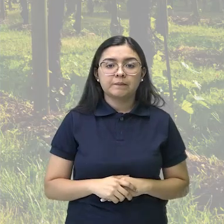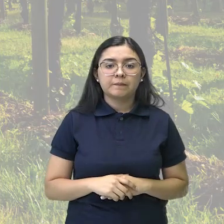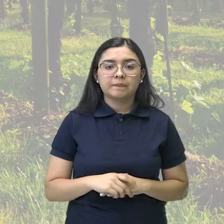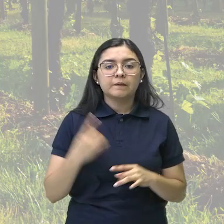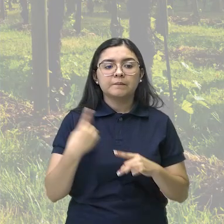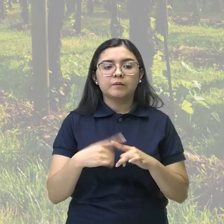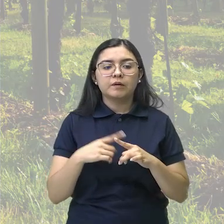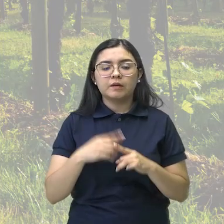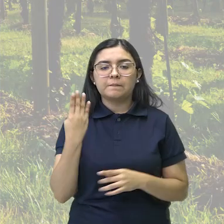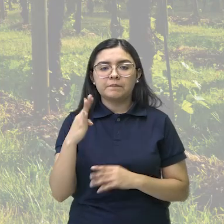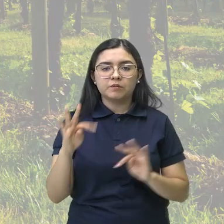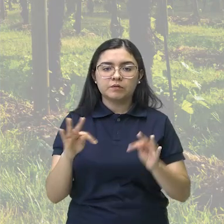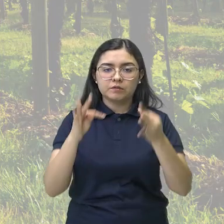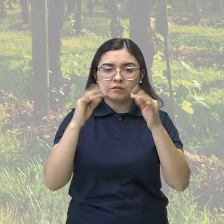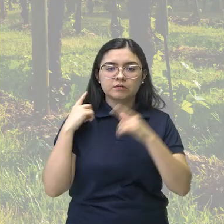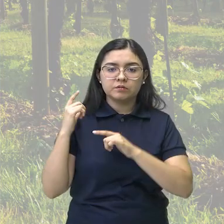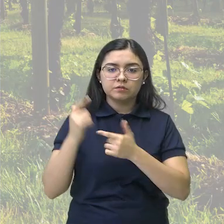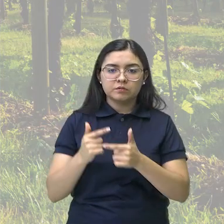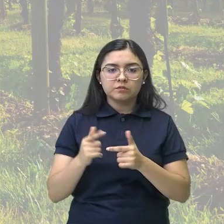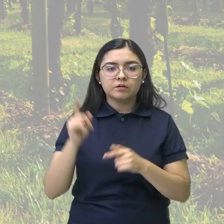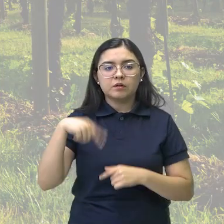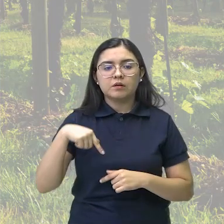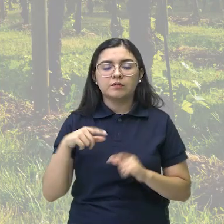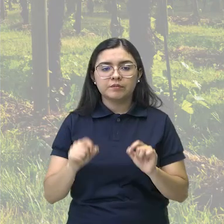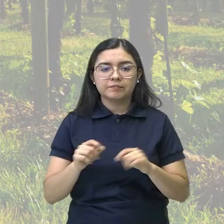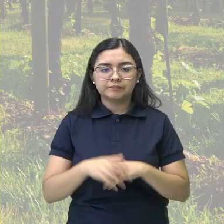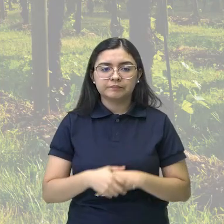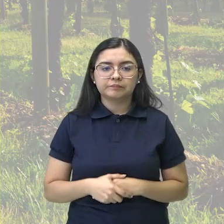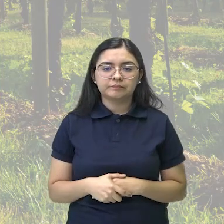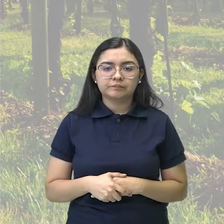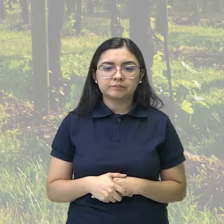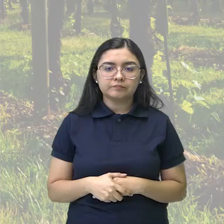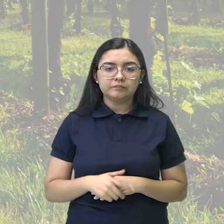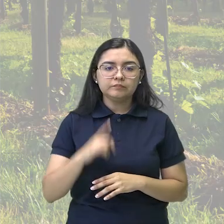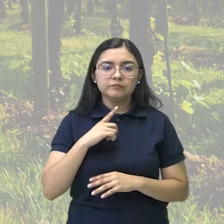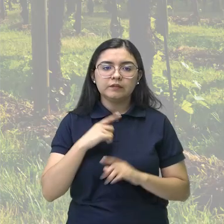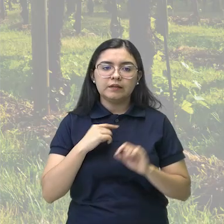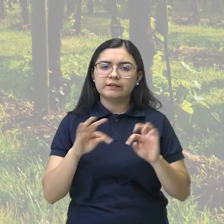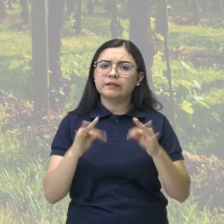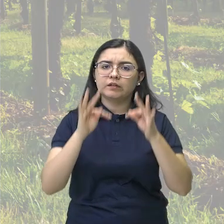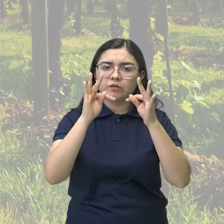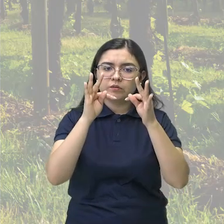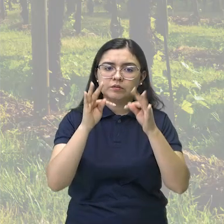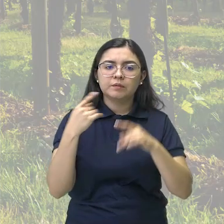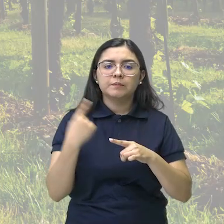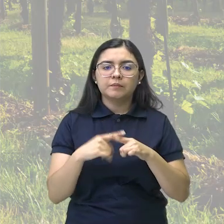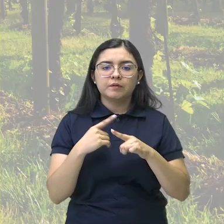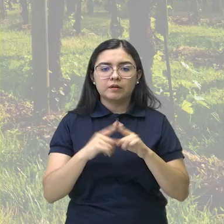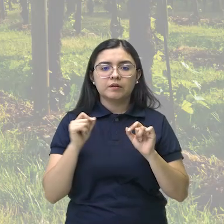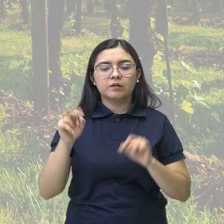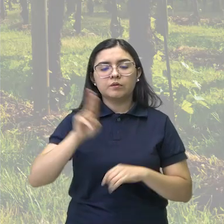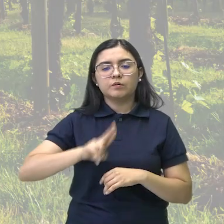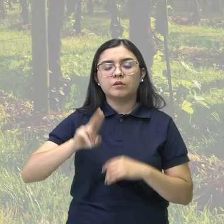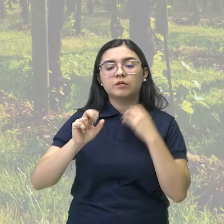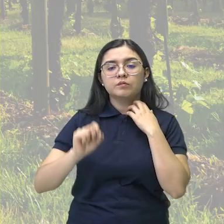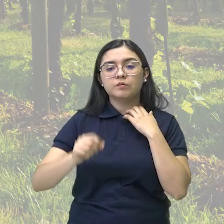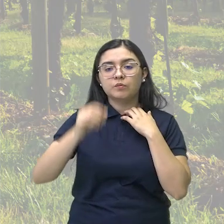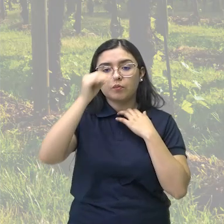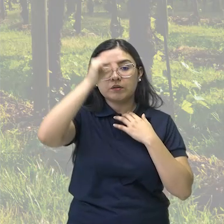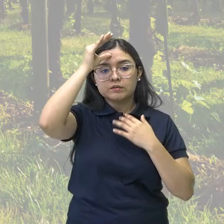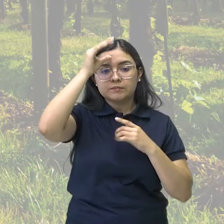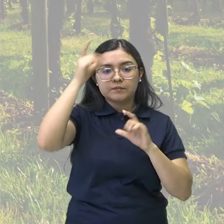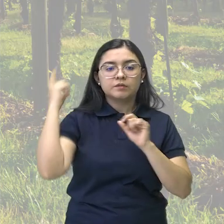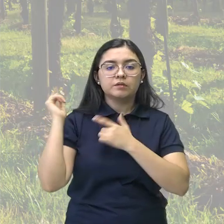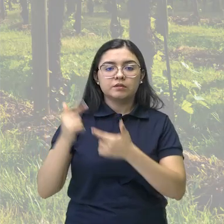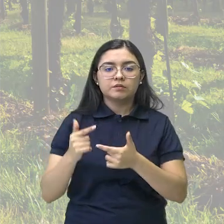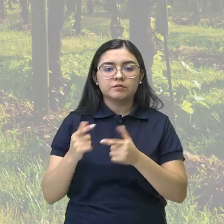Porque a biotecnologia tradicional ela é tecnologia, porque ela aplicava o conhecimento